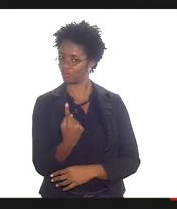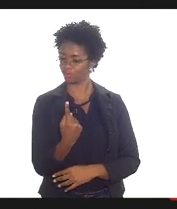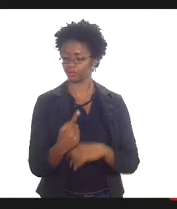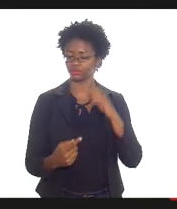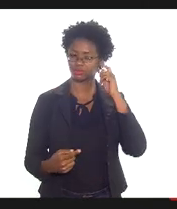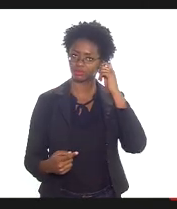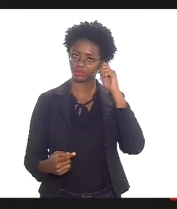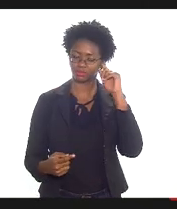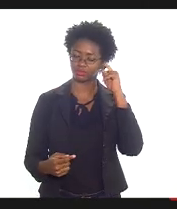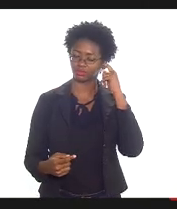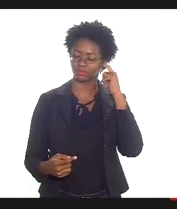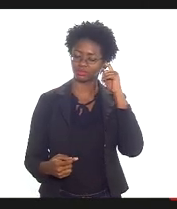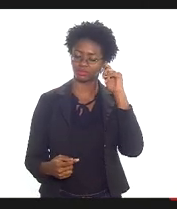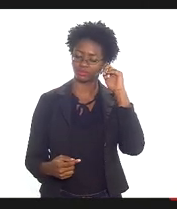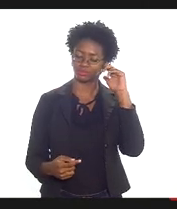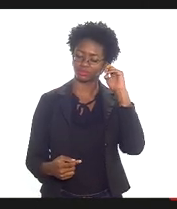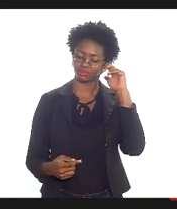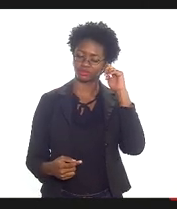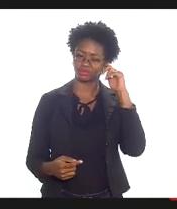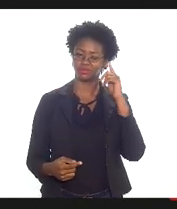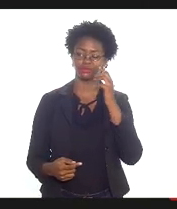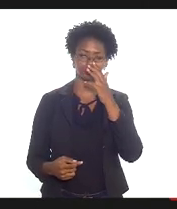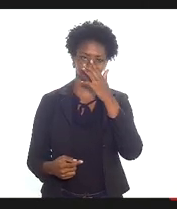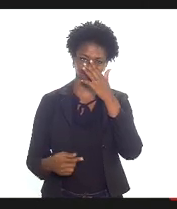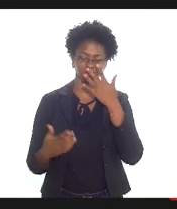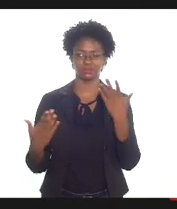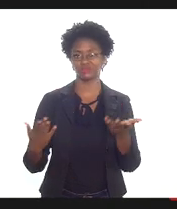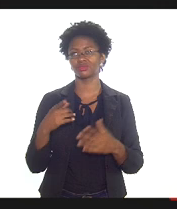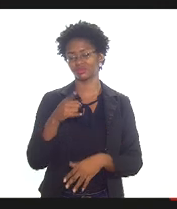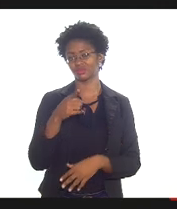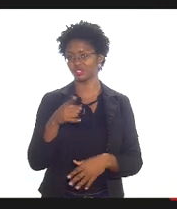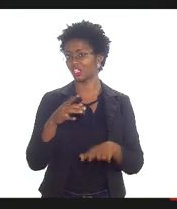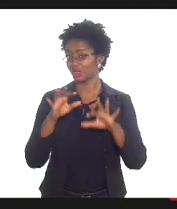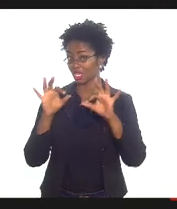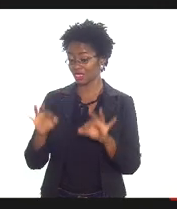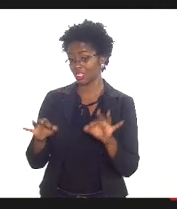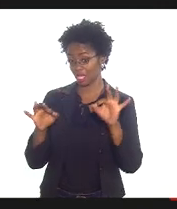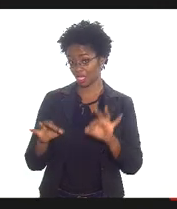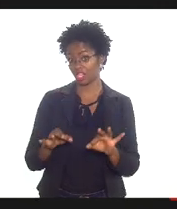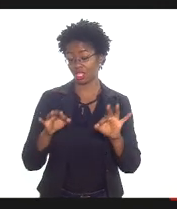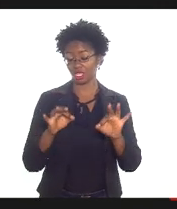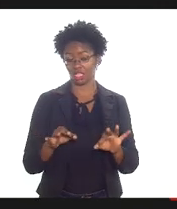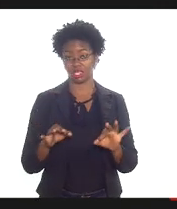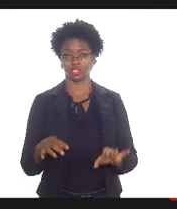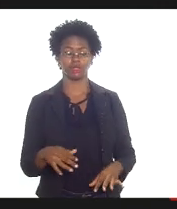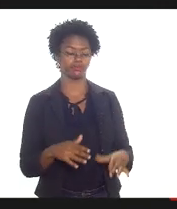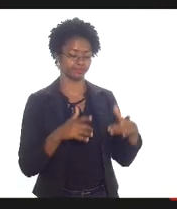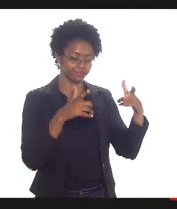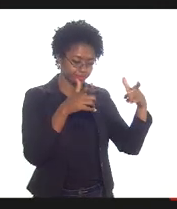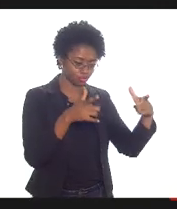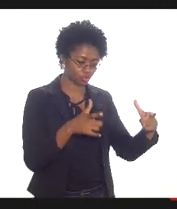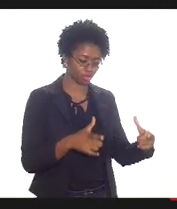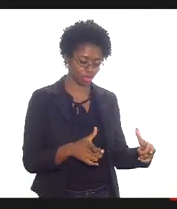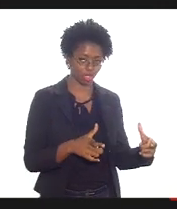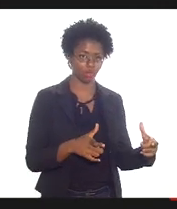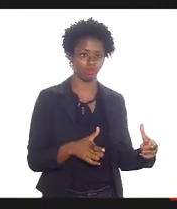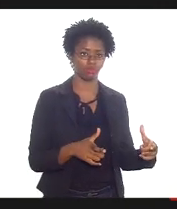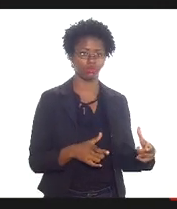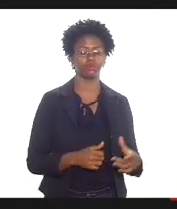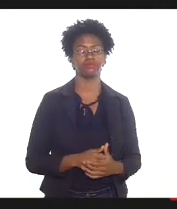Essa Rota 1 está definida, até onde eu vi, do campo